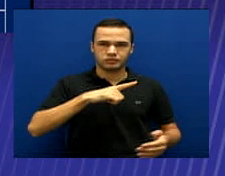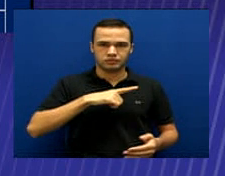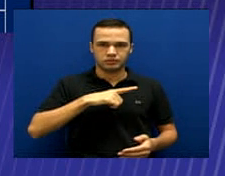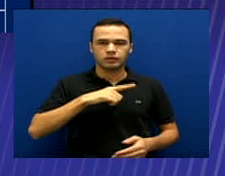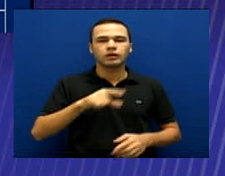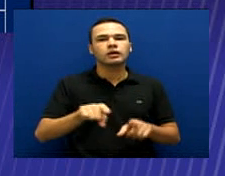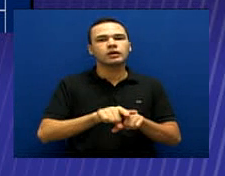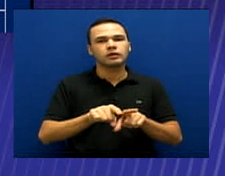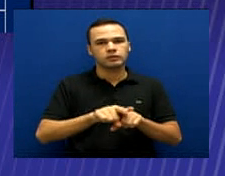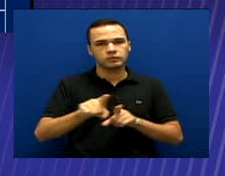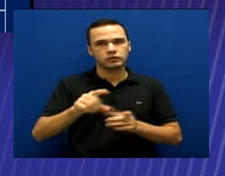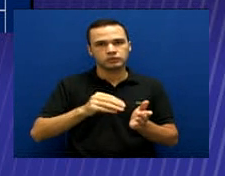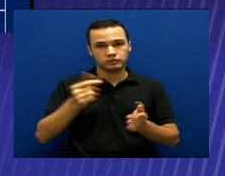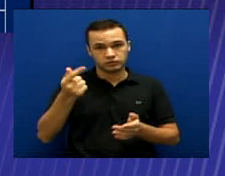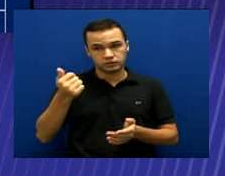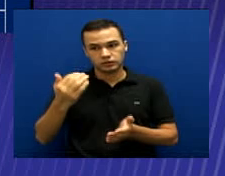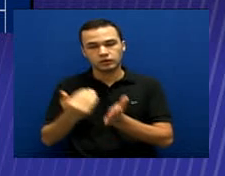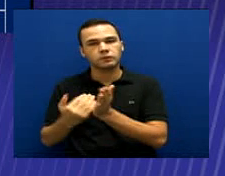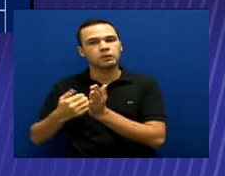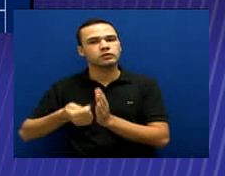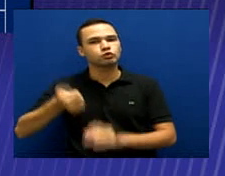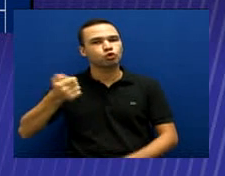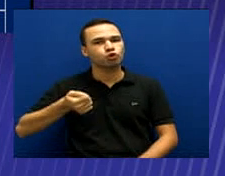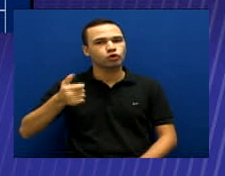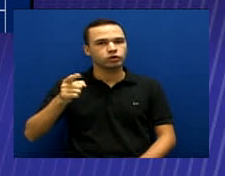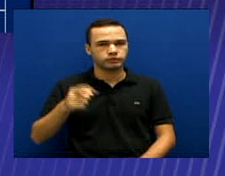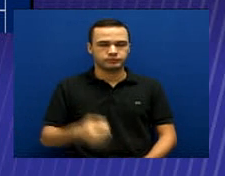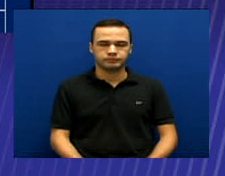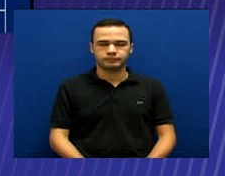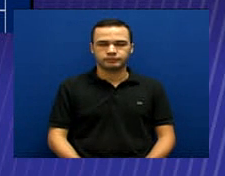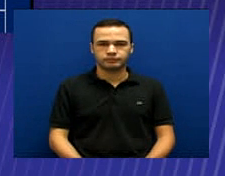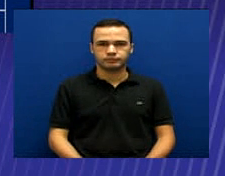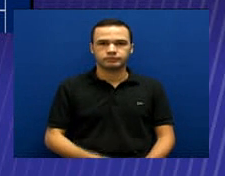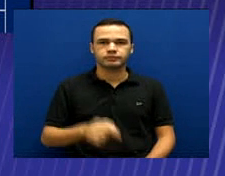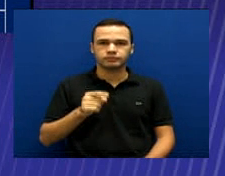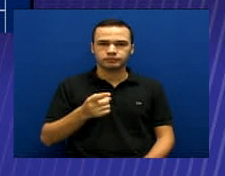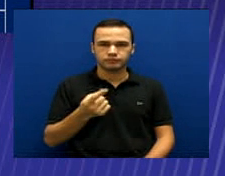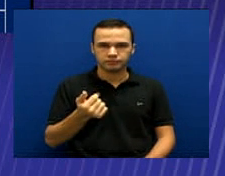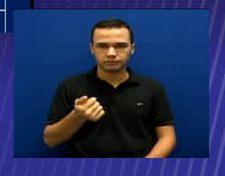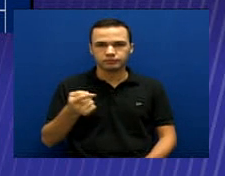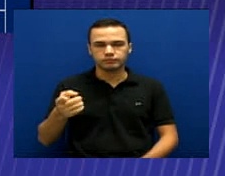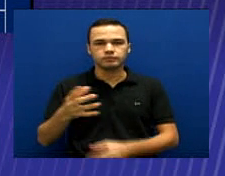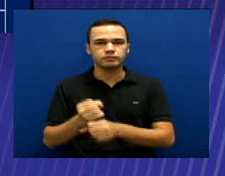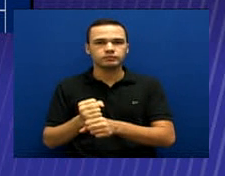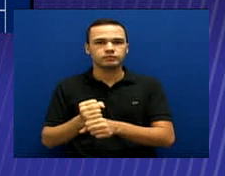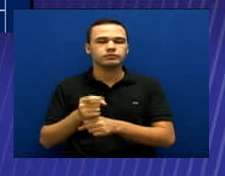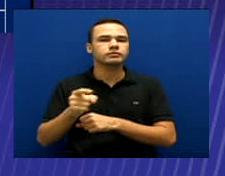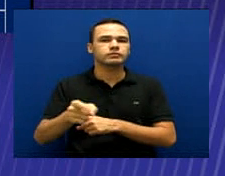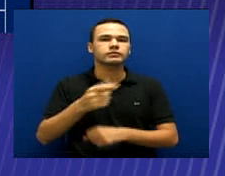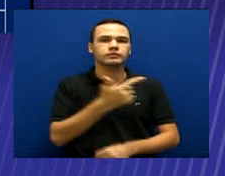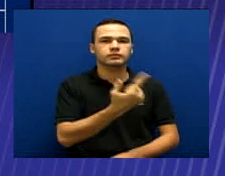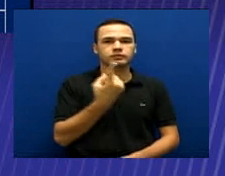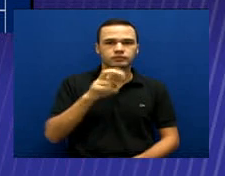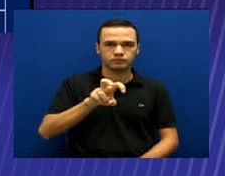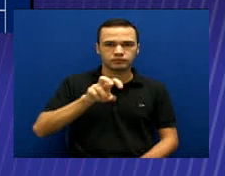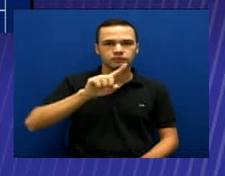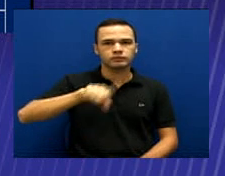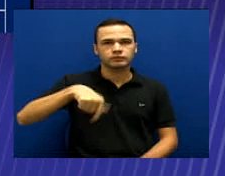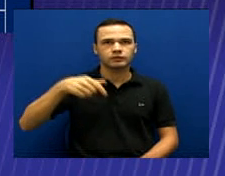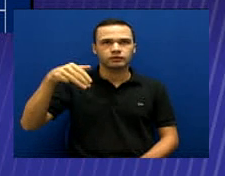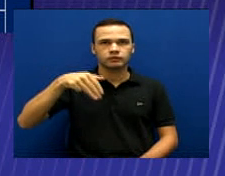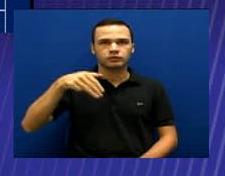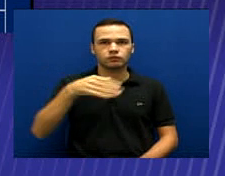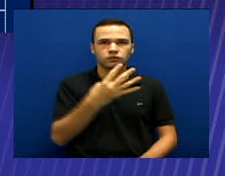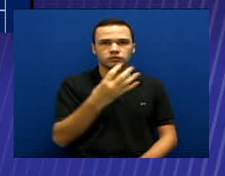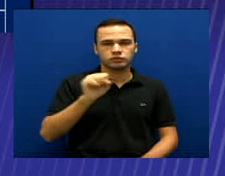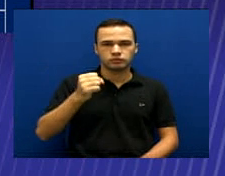novecentos e sessenta mil reais à previdência 215 milhões quatrocentos e oitenta e